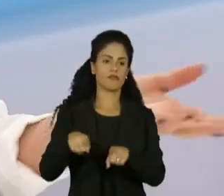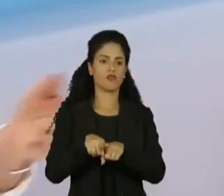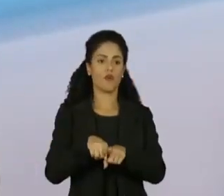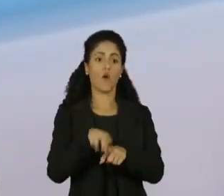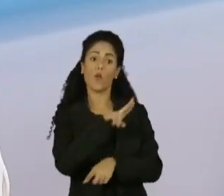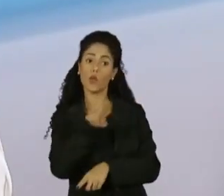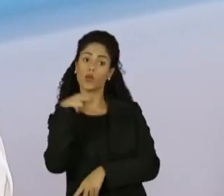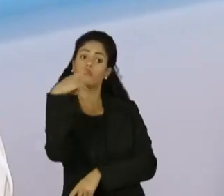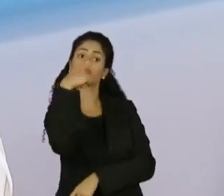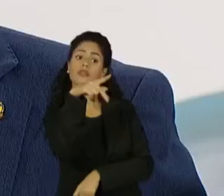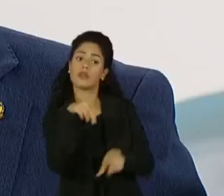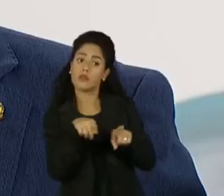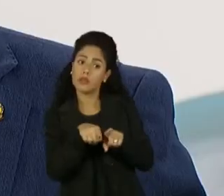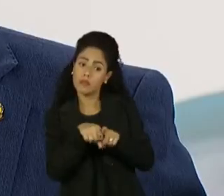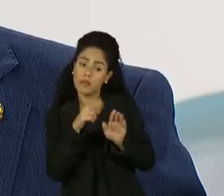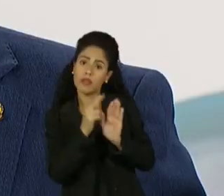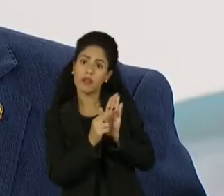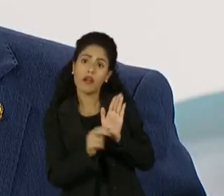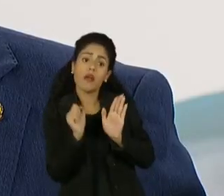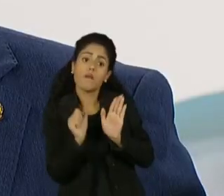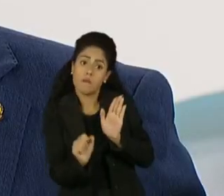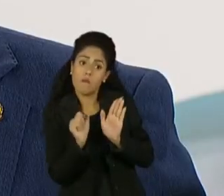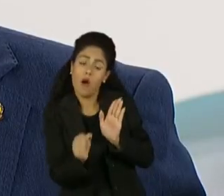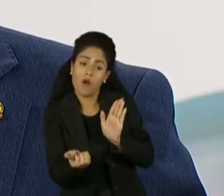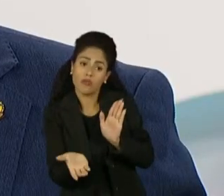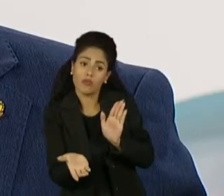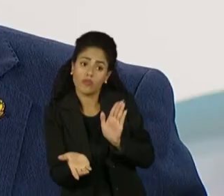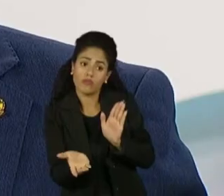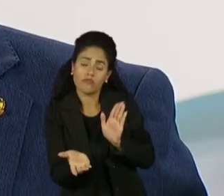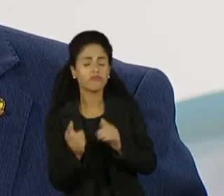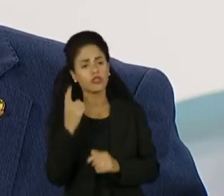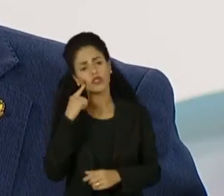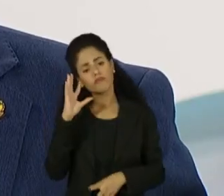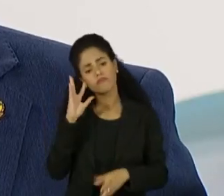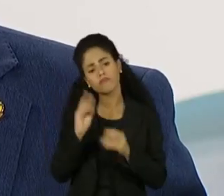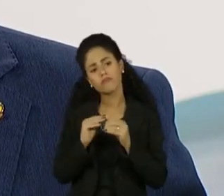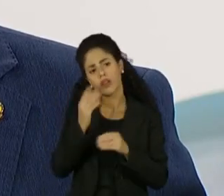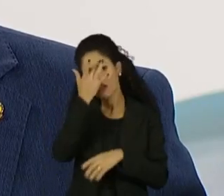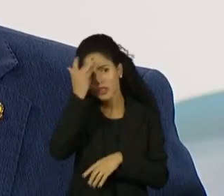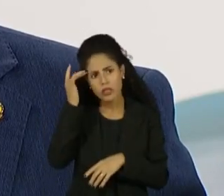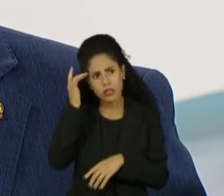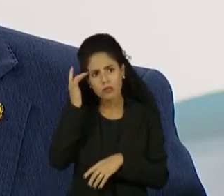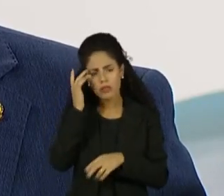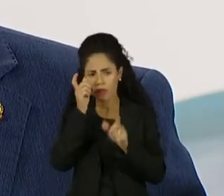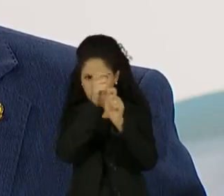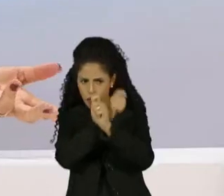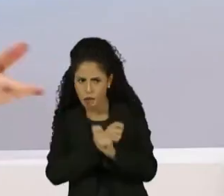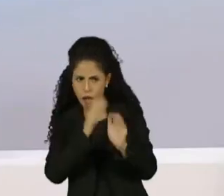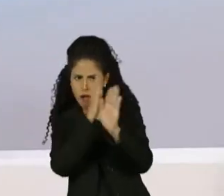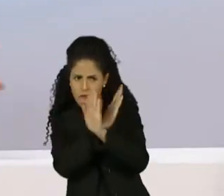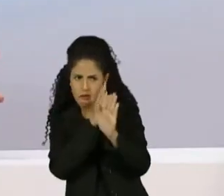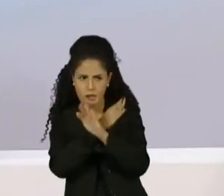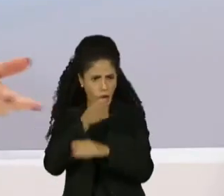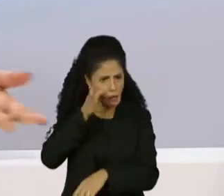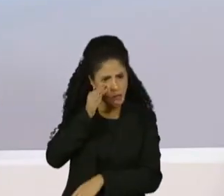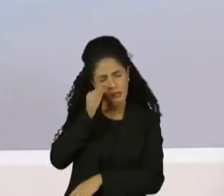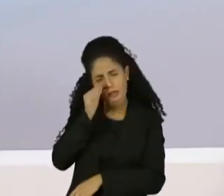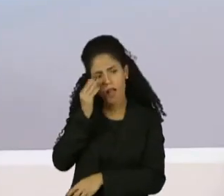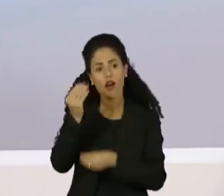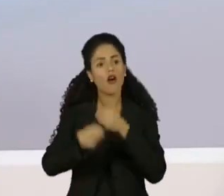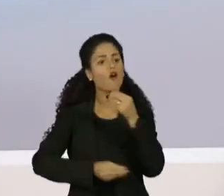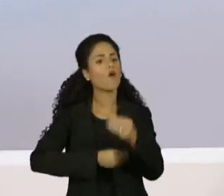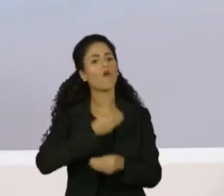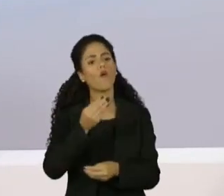nome do senhor esteja nessa lista. Entendendo essa situação em que as pessoas eram monitoradas indevidamente, eu queria saber qual que o senhor acha que deve ser